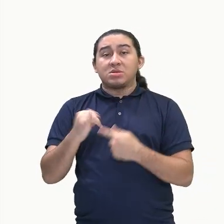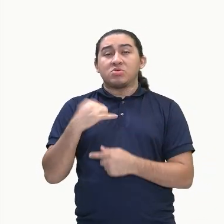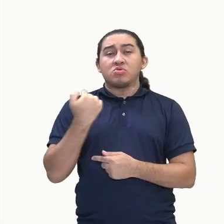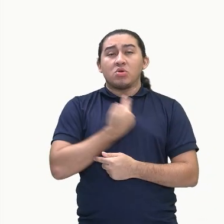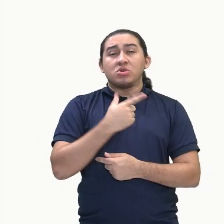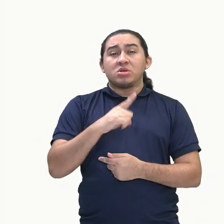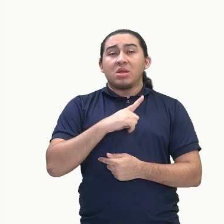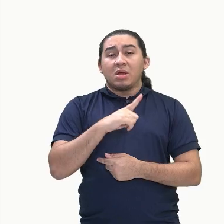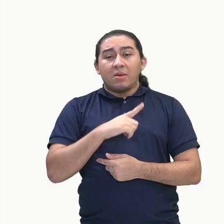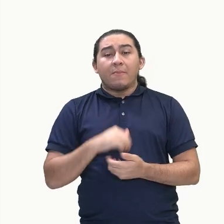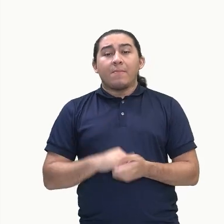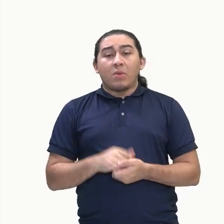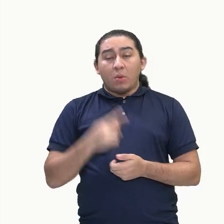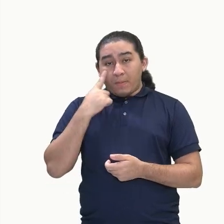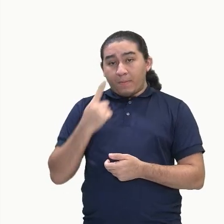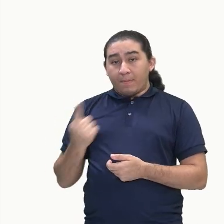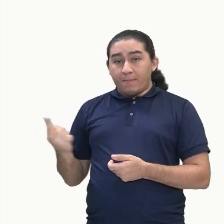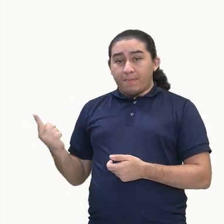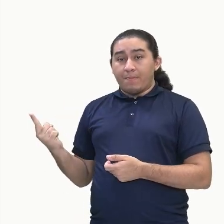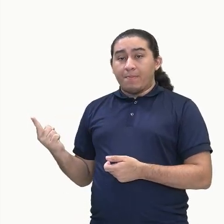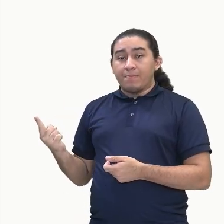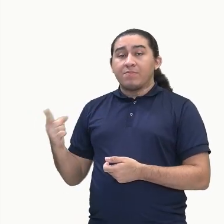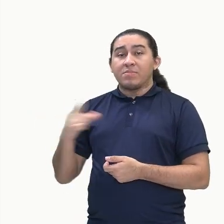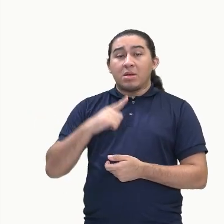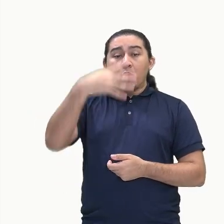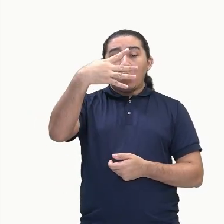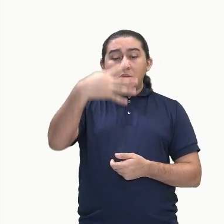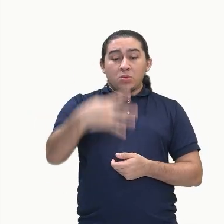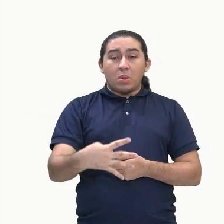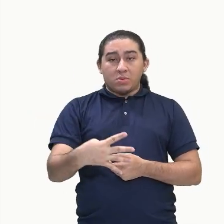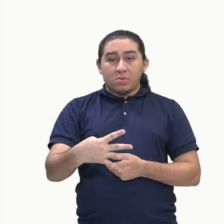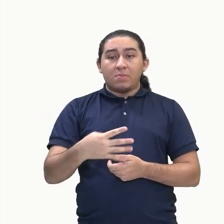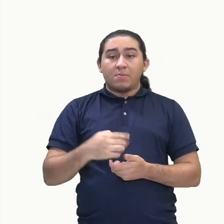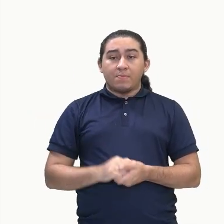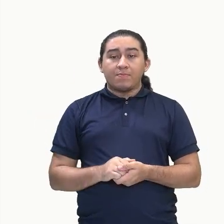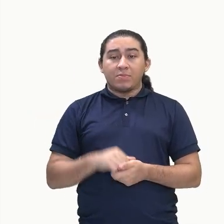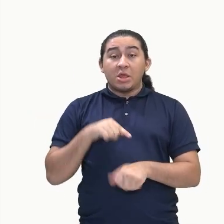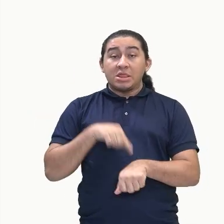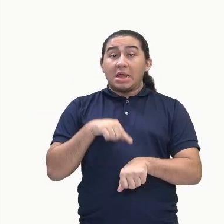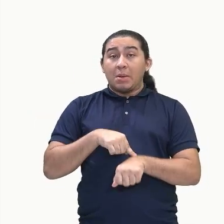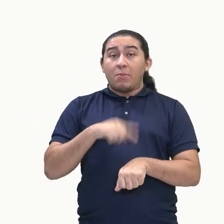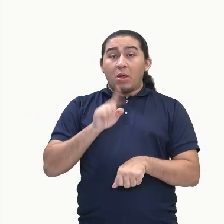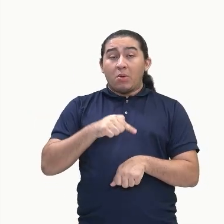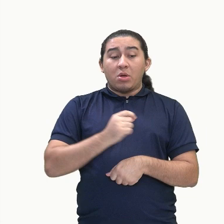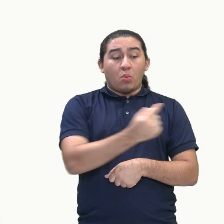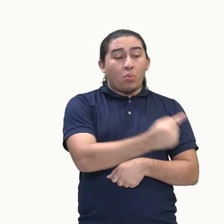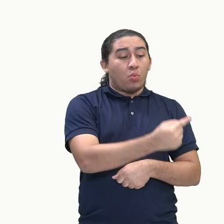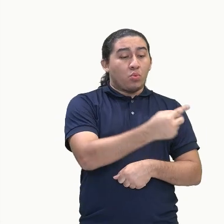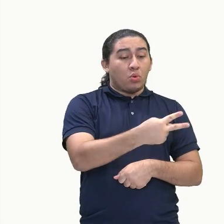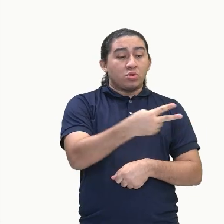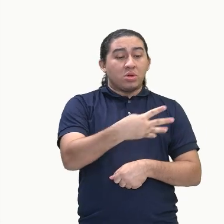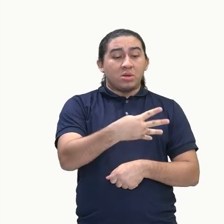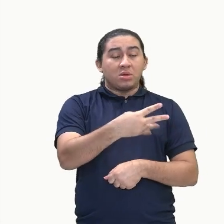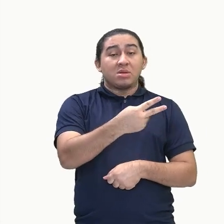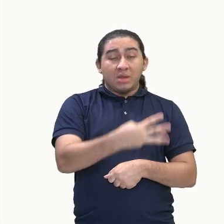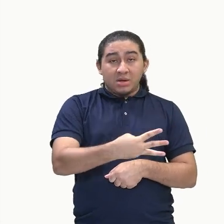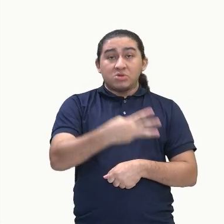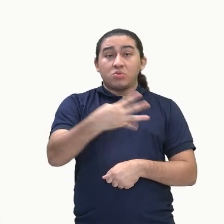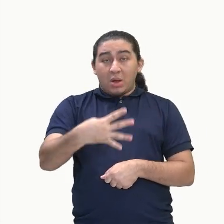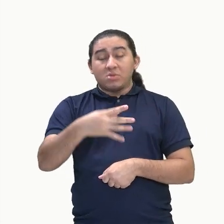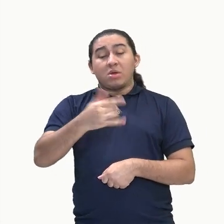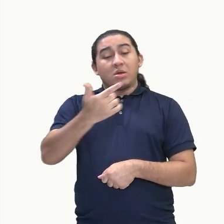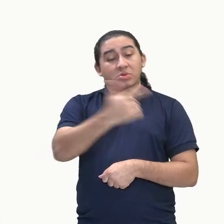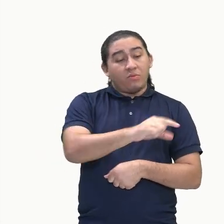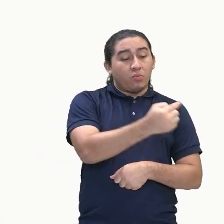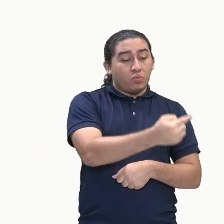dia, tem o compasso 4x4. Bom? E isso é uma contagem que a gente vê lá na música, mas aqui,